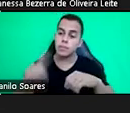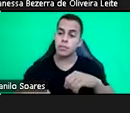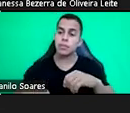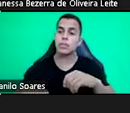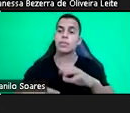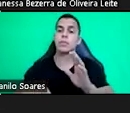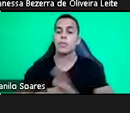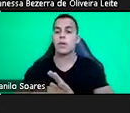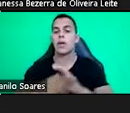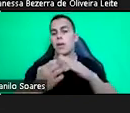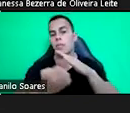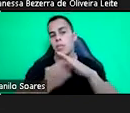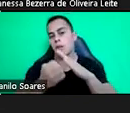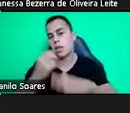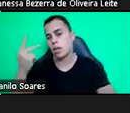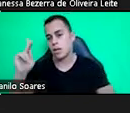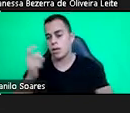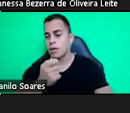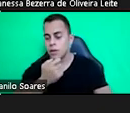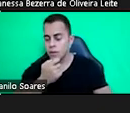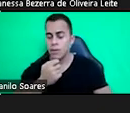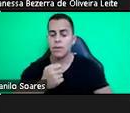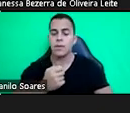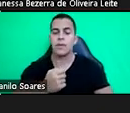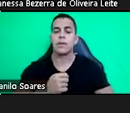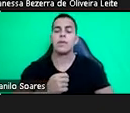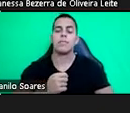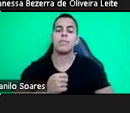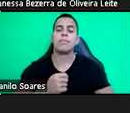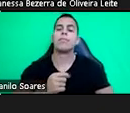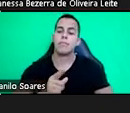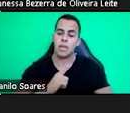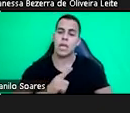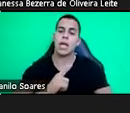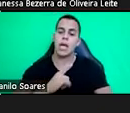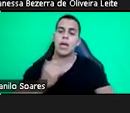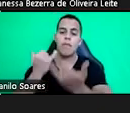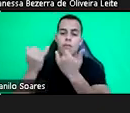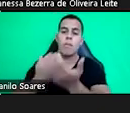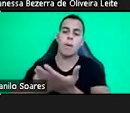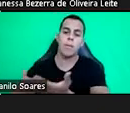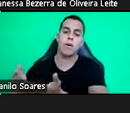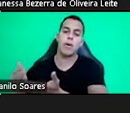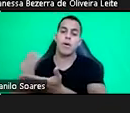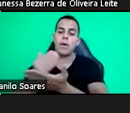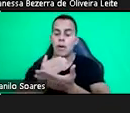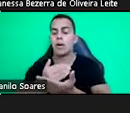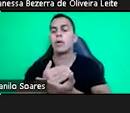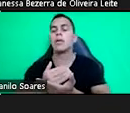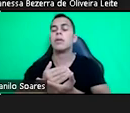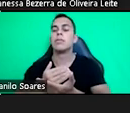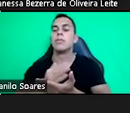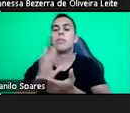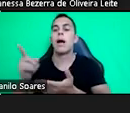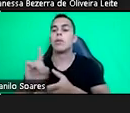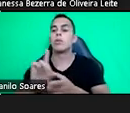que é uma empresa que, enfim, contribui com os dados para a ciência, mas ela não deixa os dados open access,